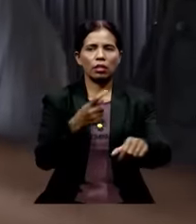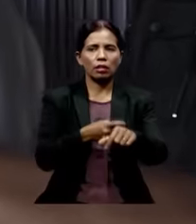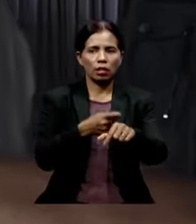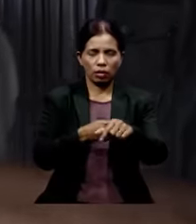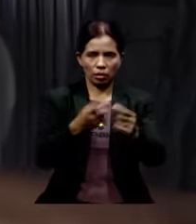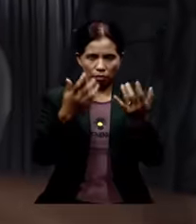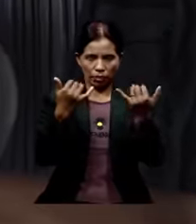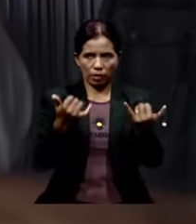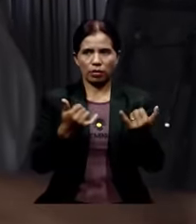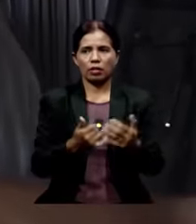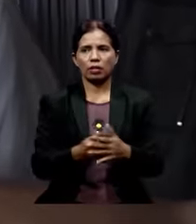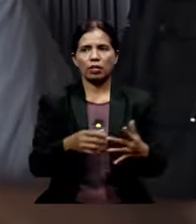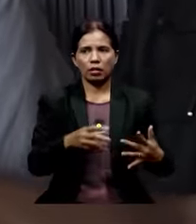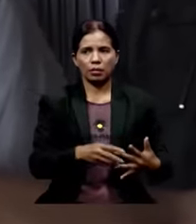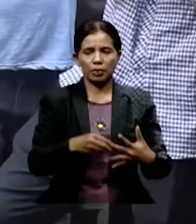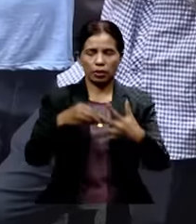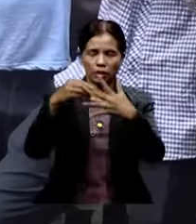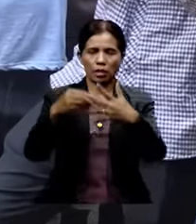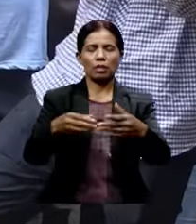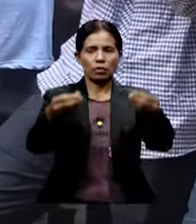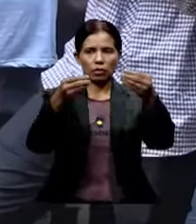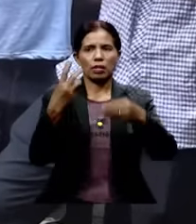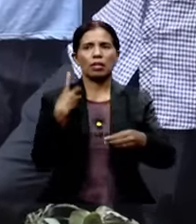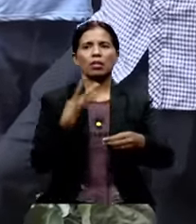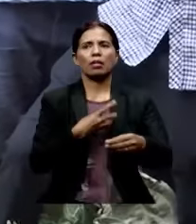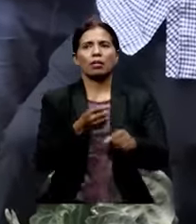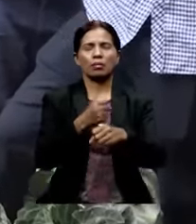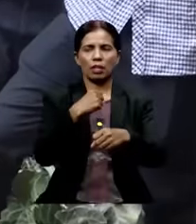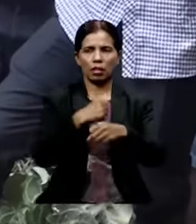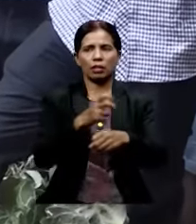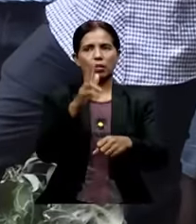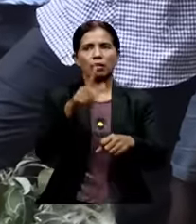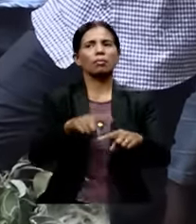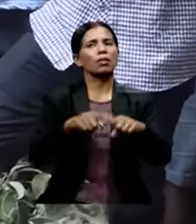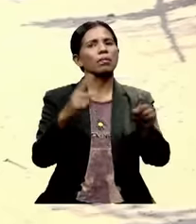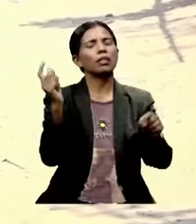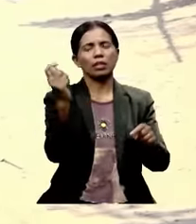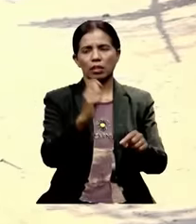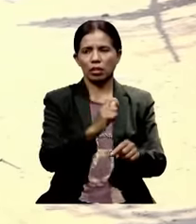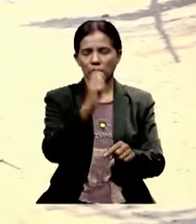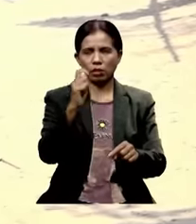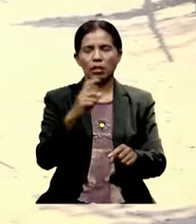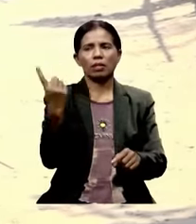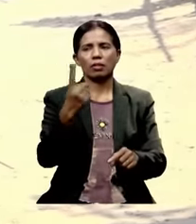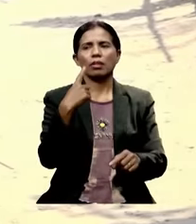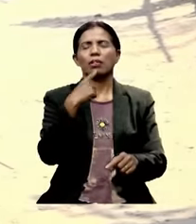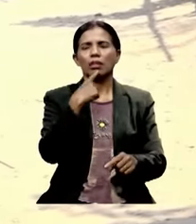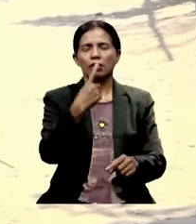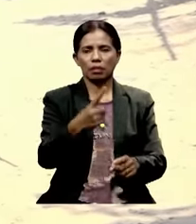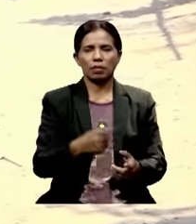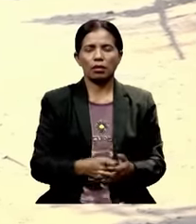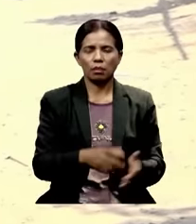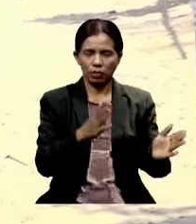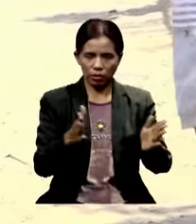delegação especial para procuração Miami, a mim há embargo terceiro, me veio tribunal na fati, indefere, para processo,